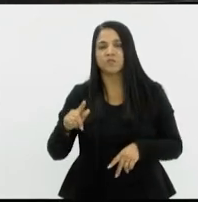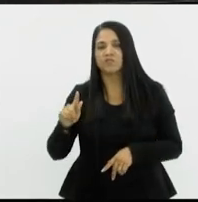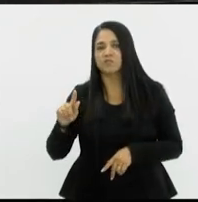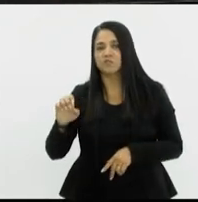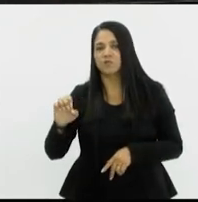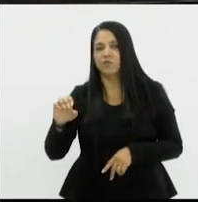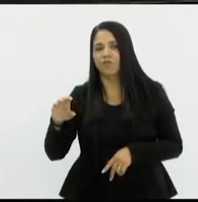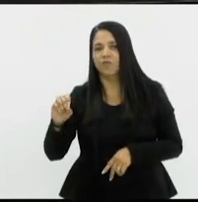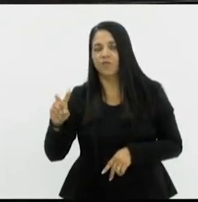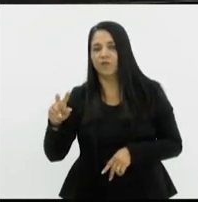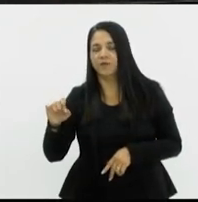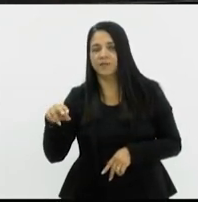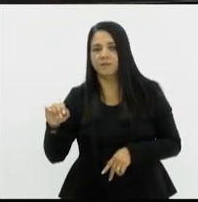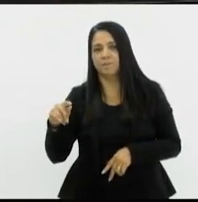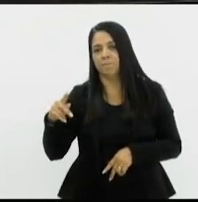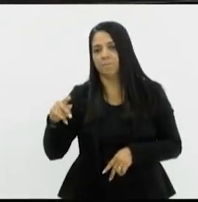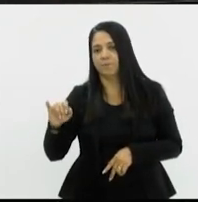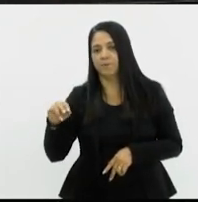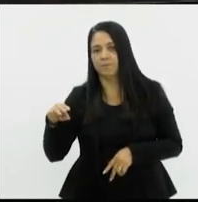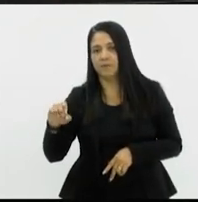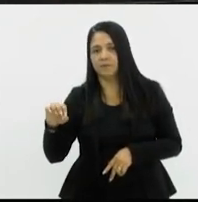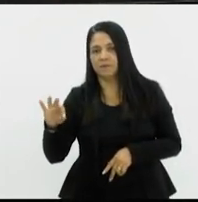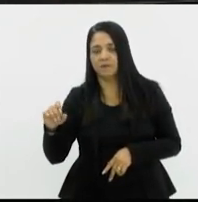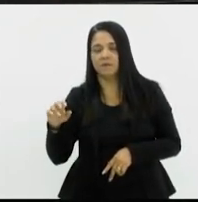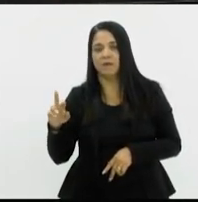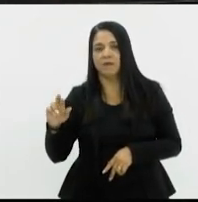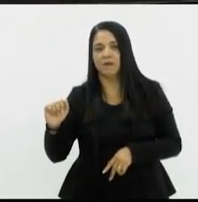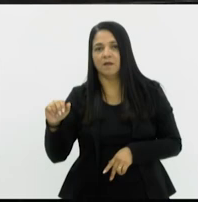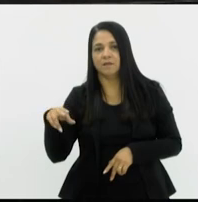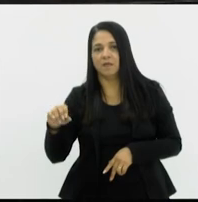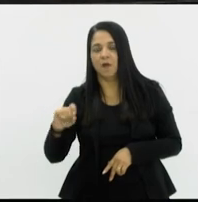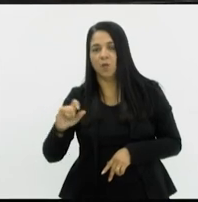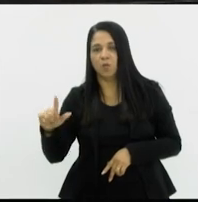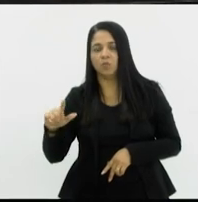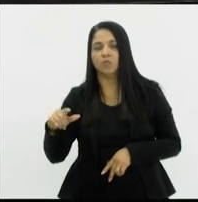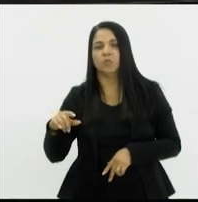Giovanni, Pimenta, Berg, Ranauro,